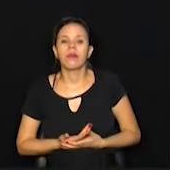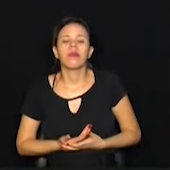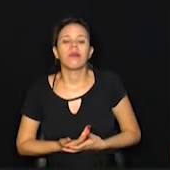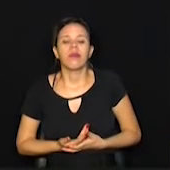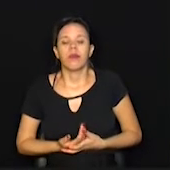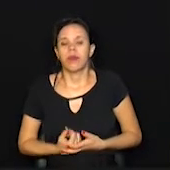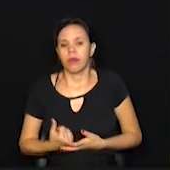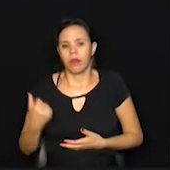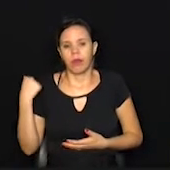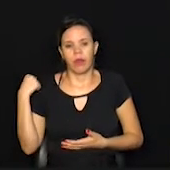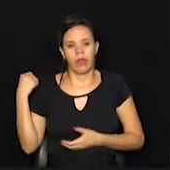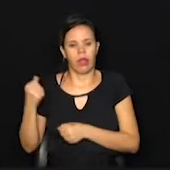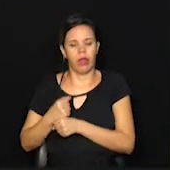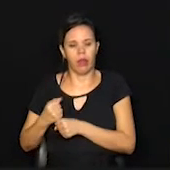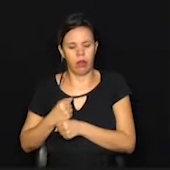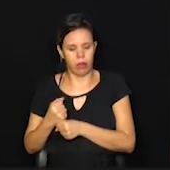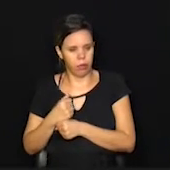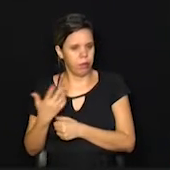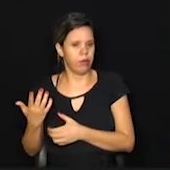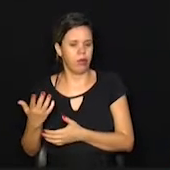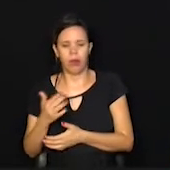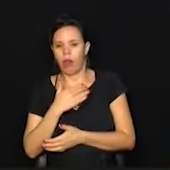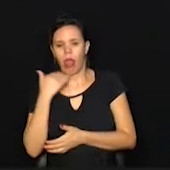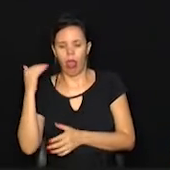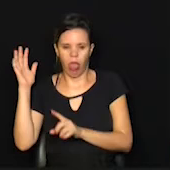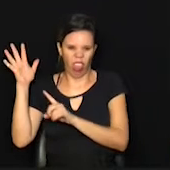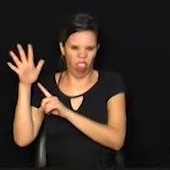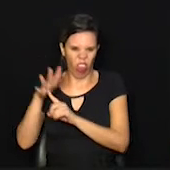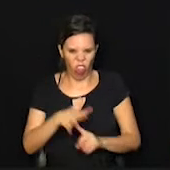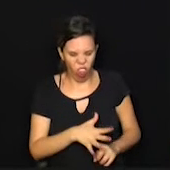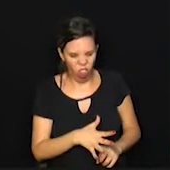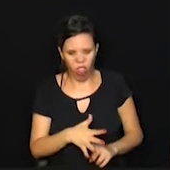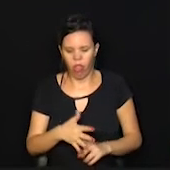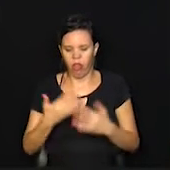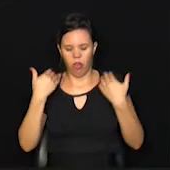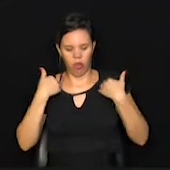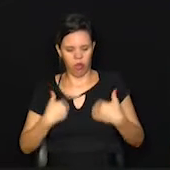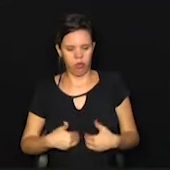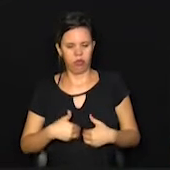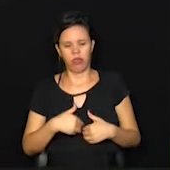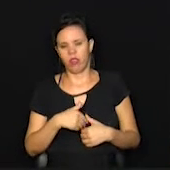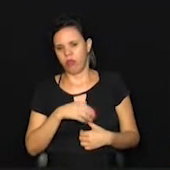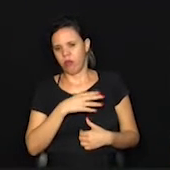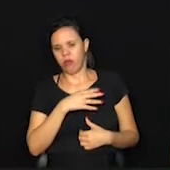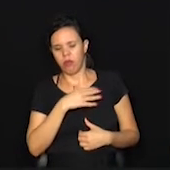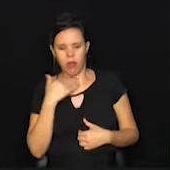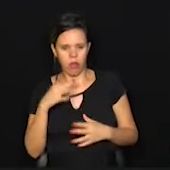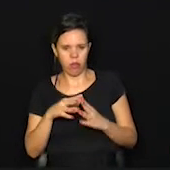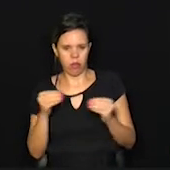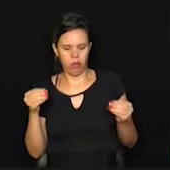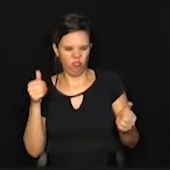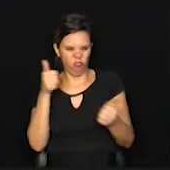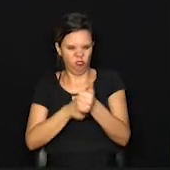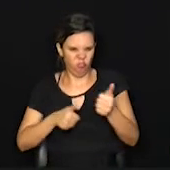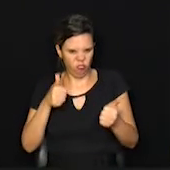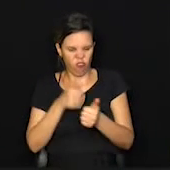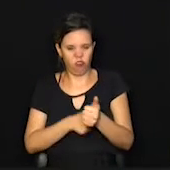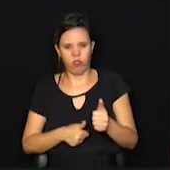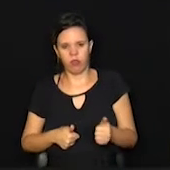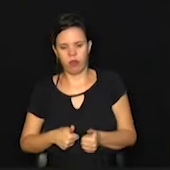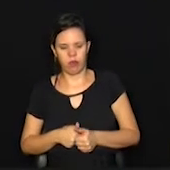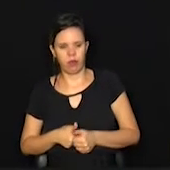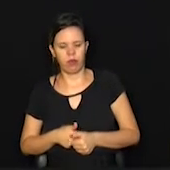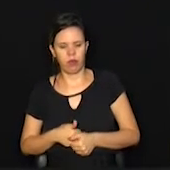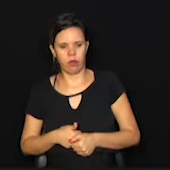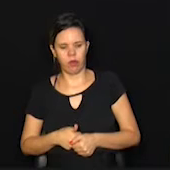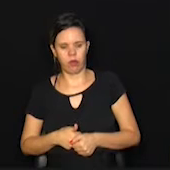foram assassinadas torturadas tiveram seu corpo desaparecido foram perseguidas Por que resistiram